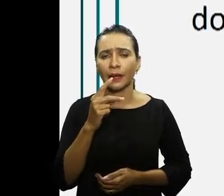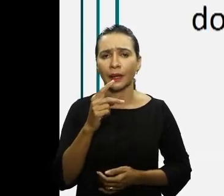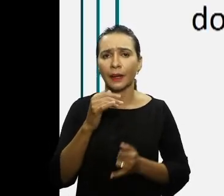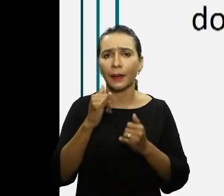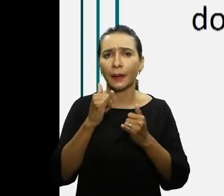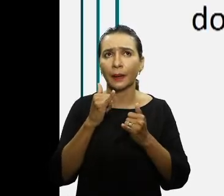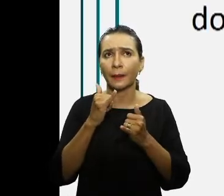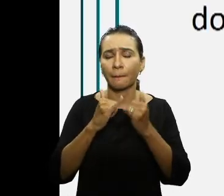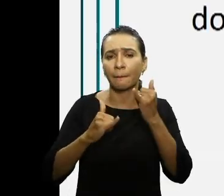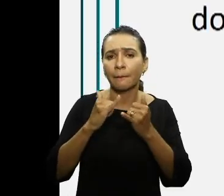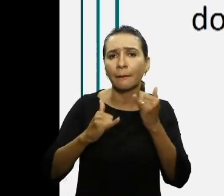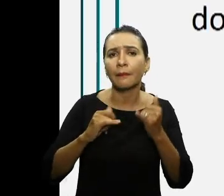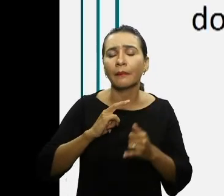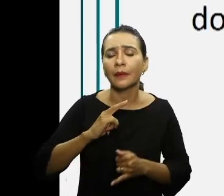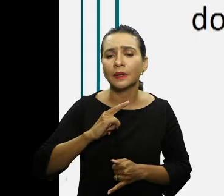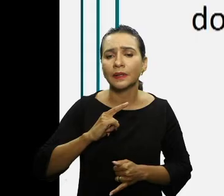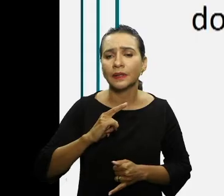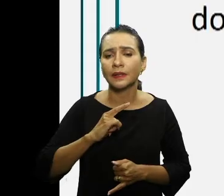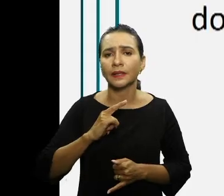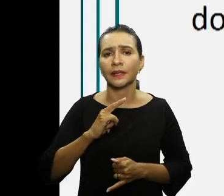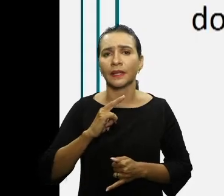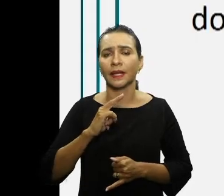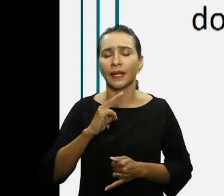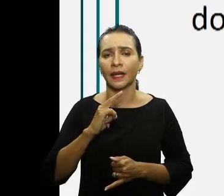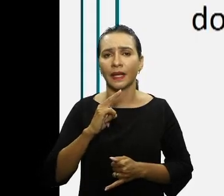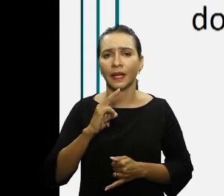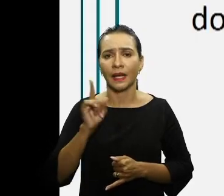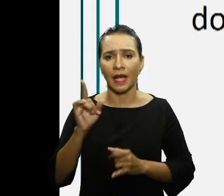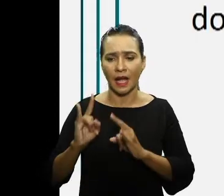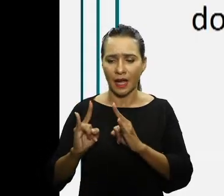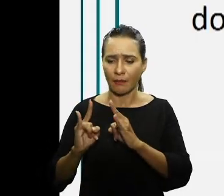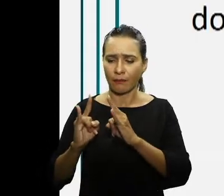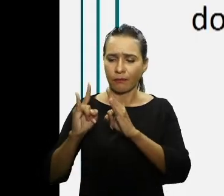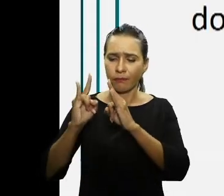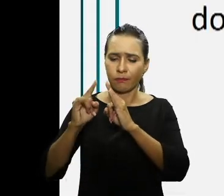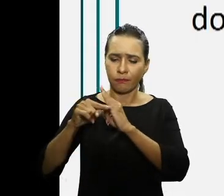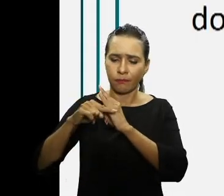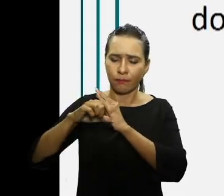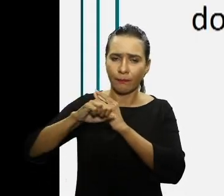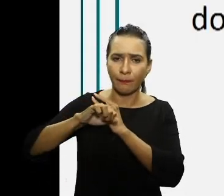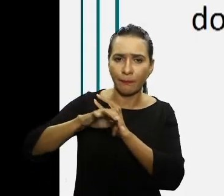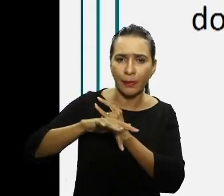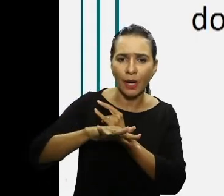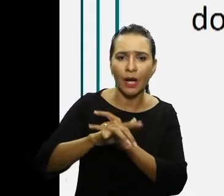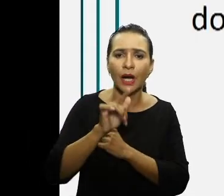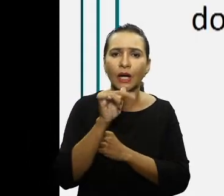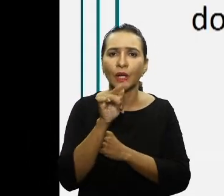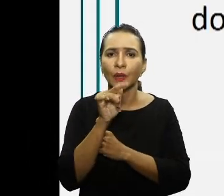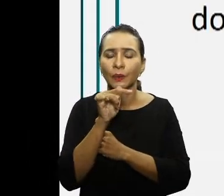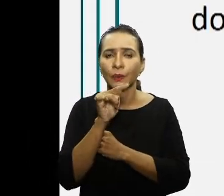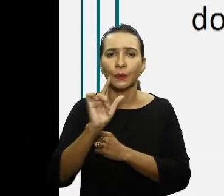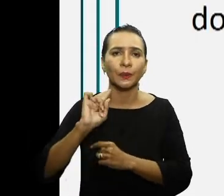ligação, né? Uma ligação não, uma forma de descartar água inadequadamente